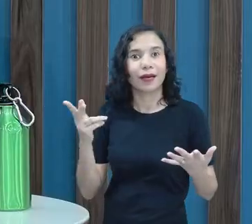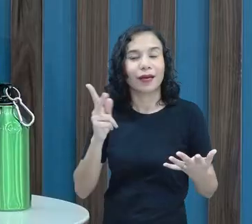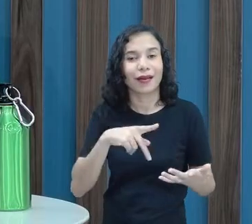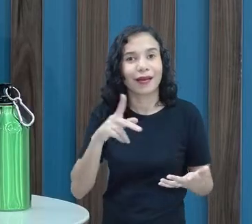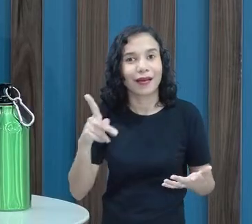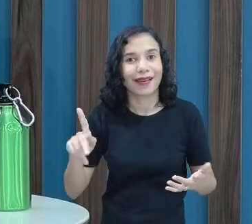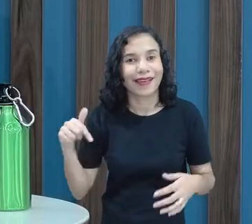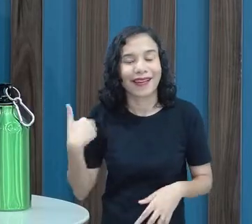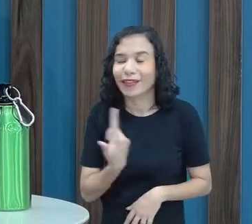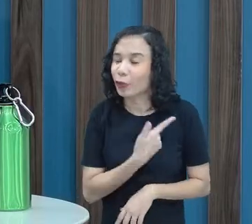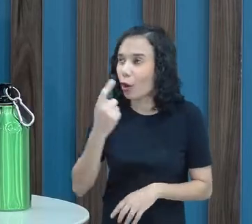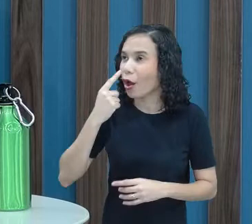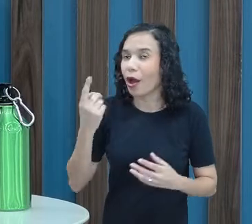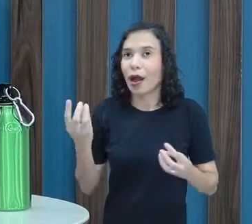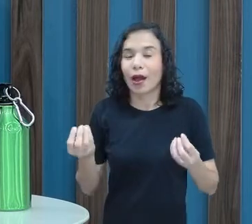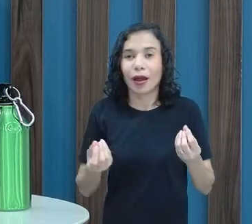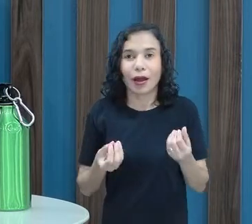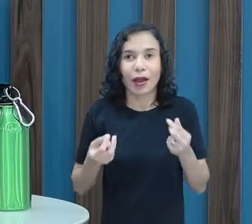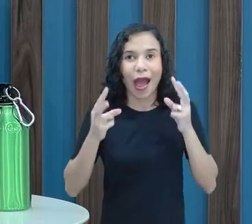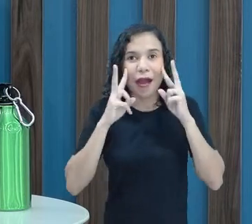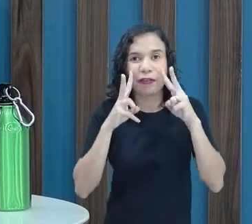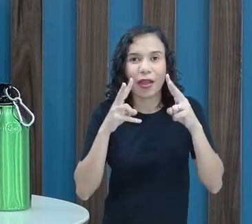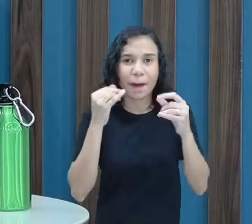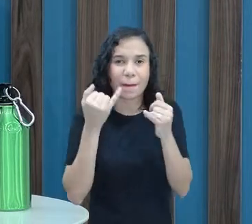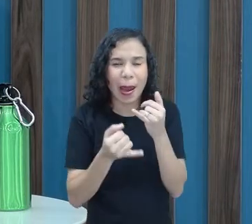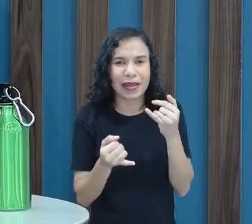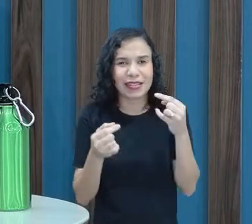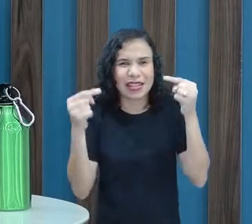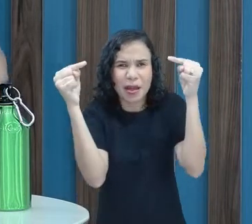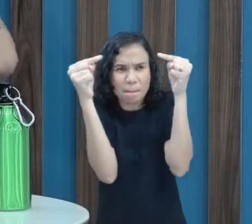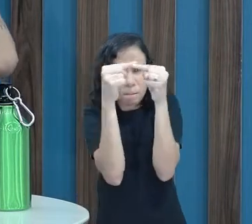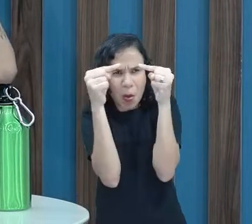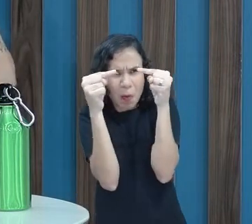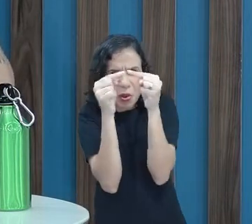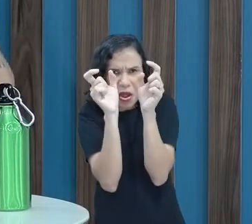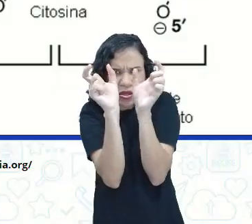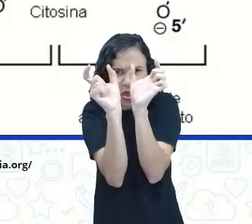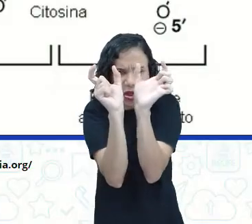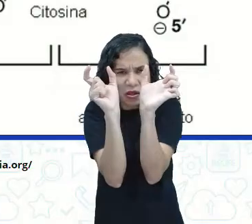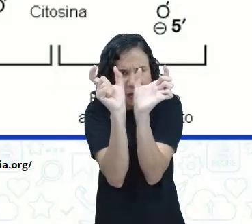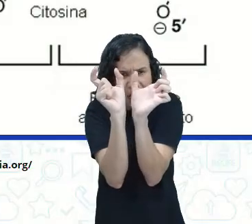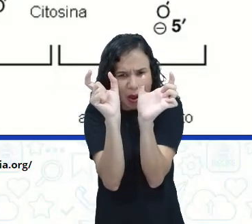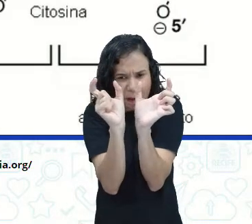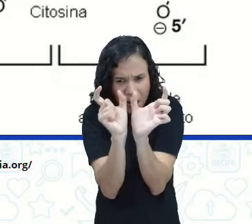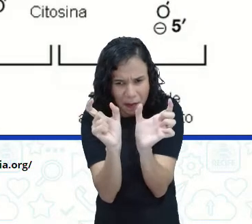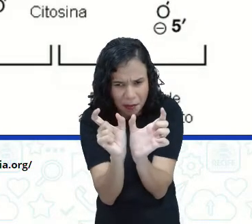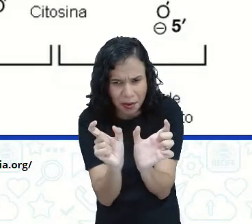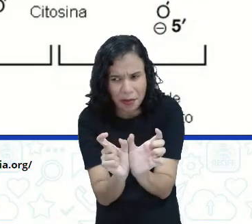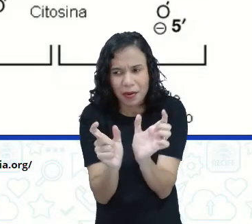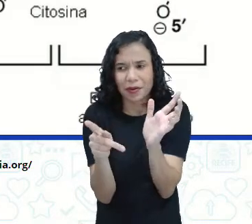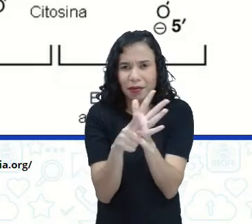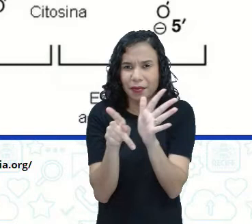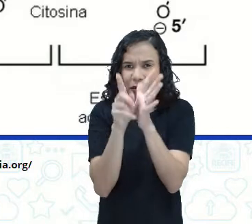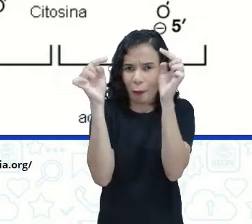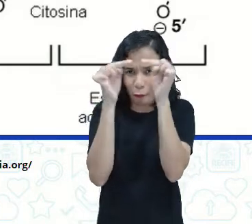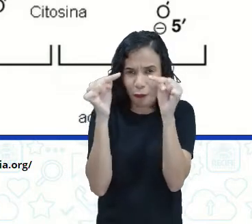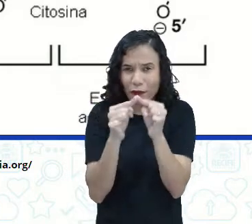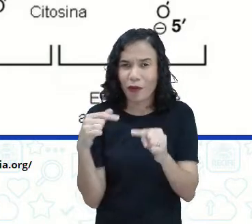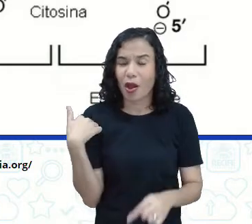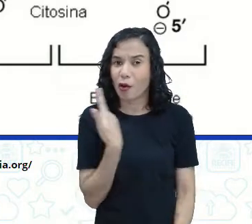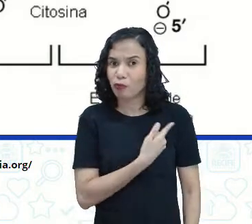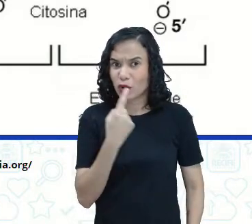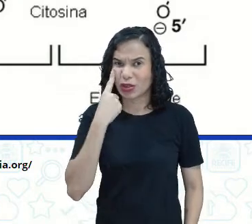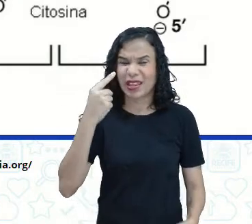Quando a gente vê esses palitinhos aí que vocês estão vendo, né? Que tem o DNA, as fitinhas de DNA, uma com a outra. E a gente tem